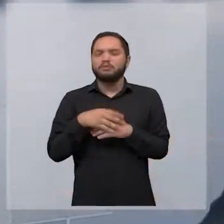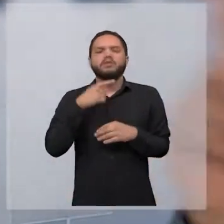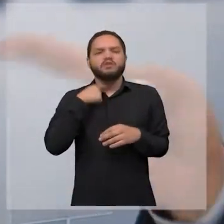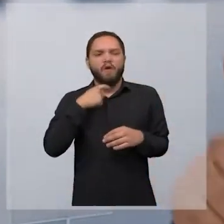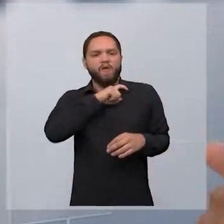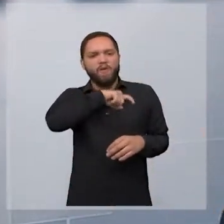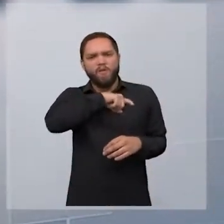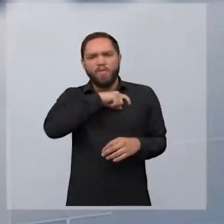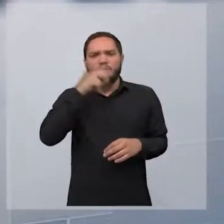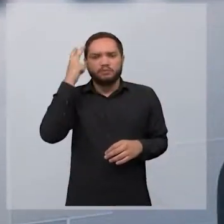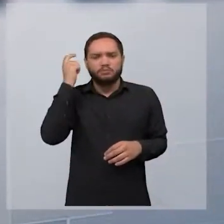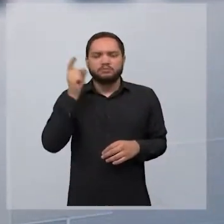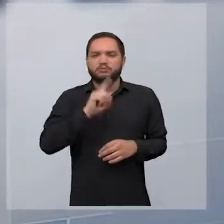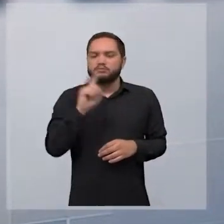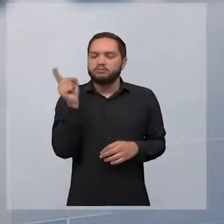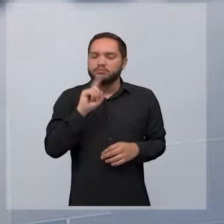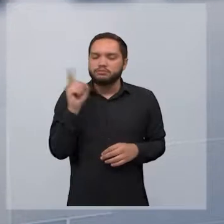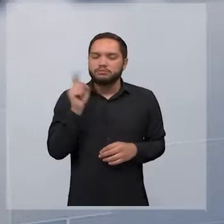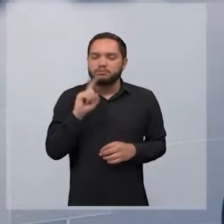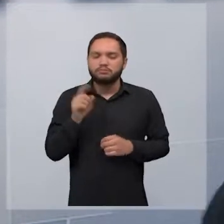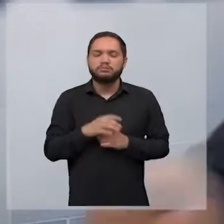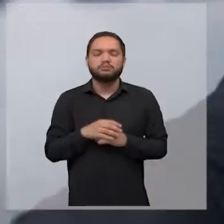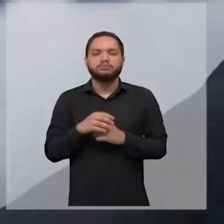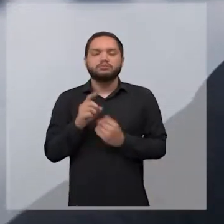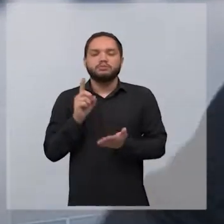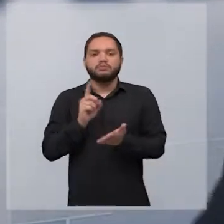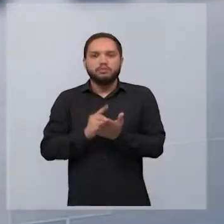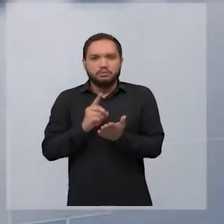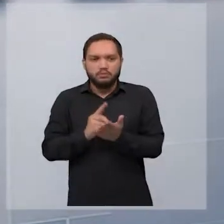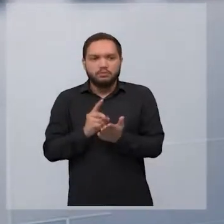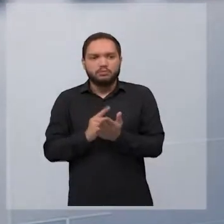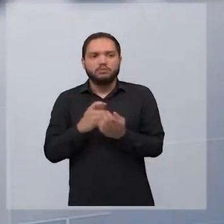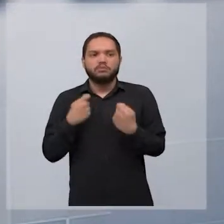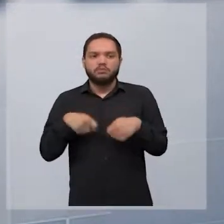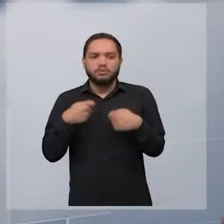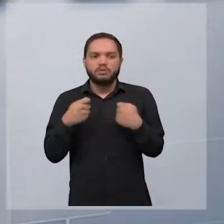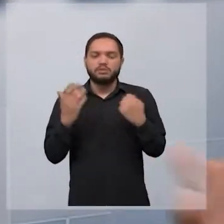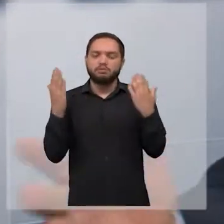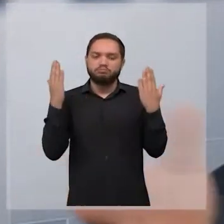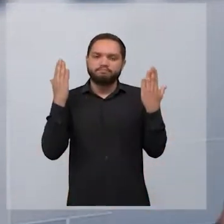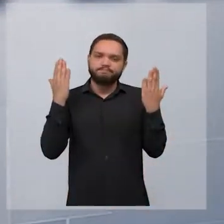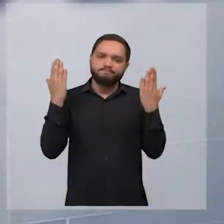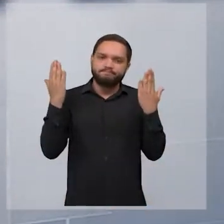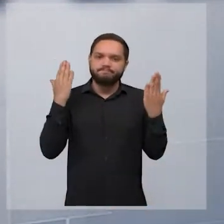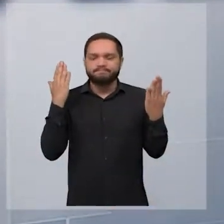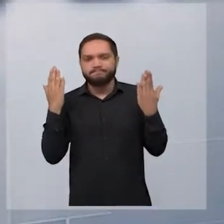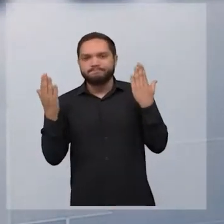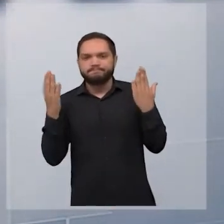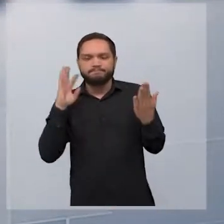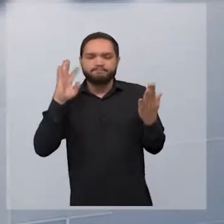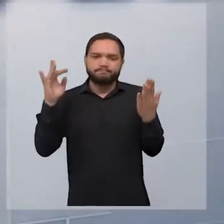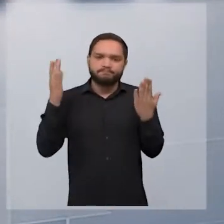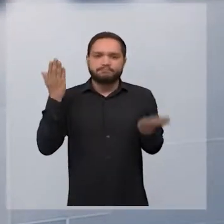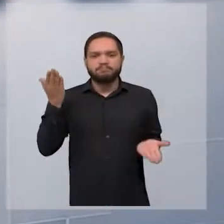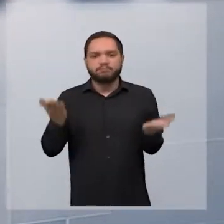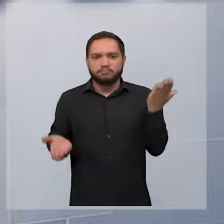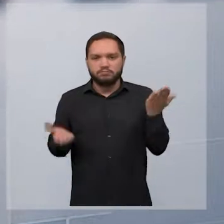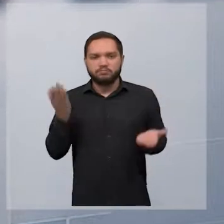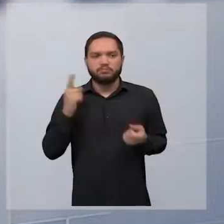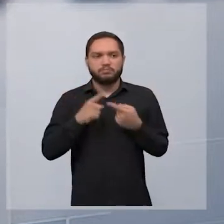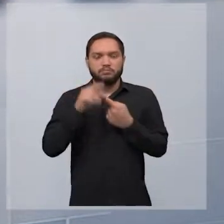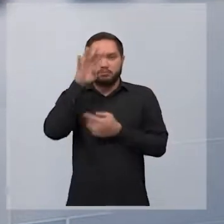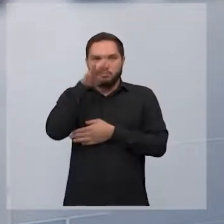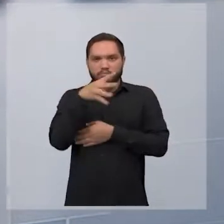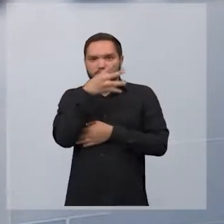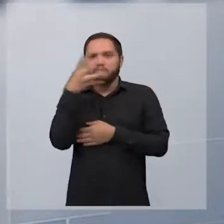Não. Na verdade, nós temos que levar em conta isto. E aí eu olhei essa tabela, você sabe lá o que diz? Que